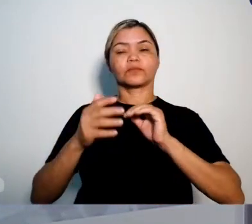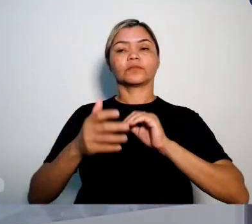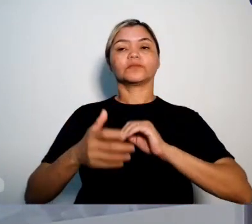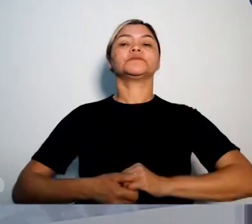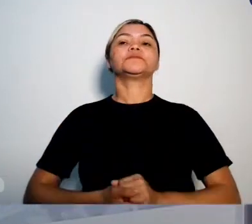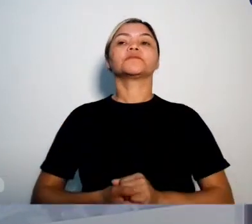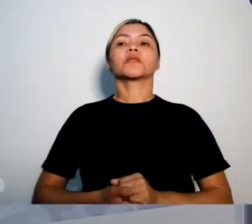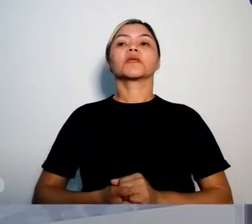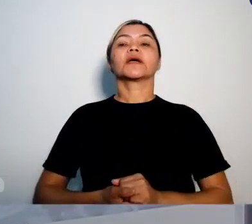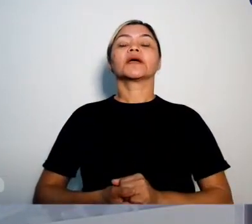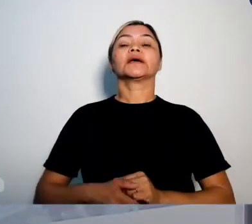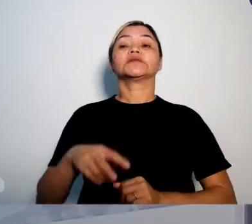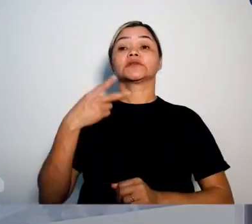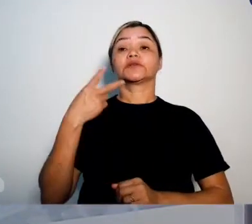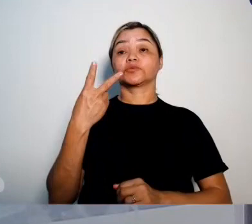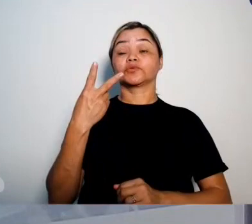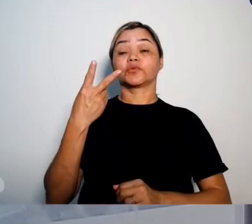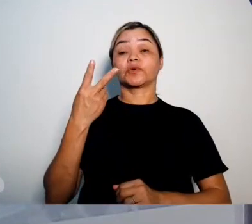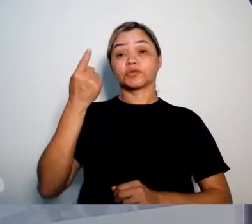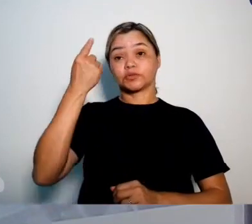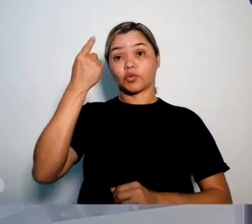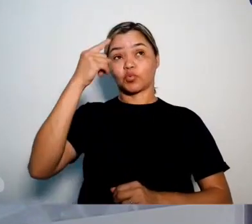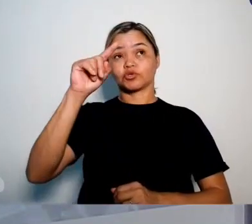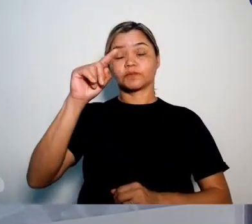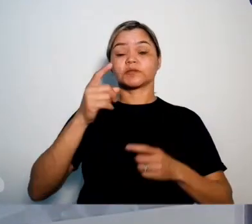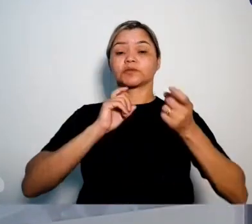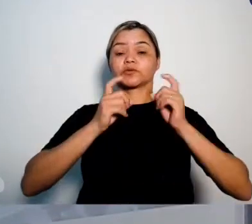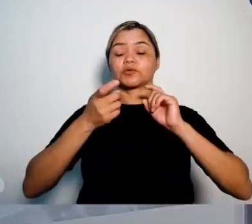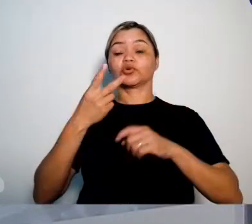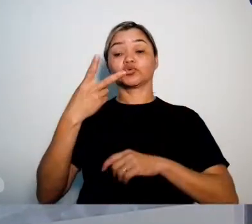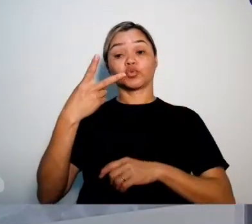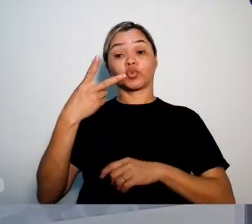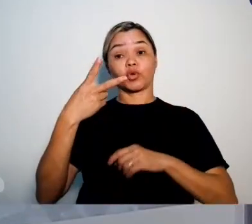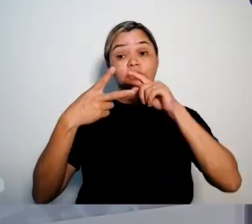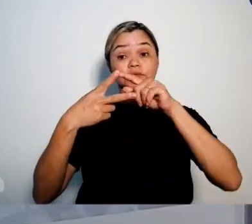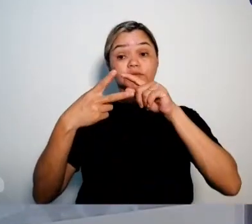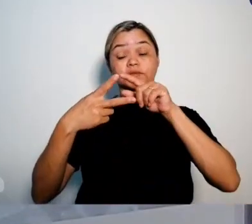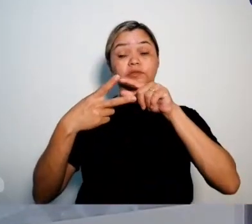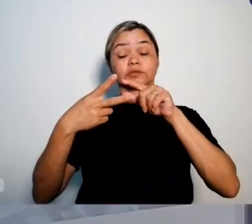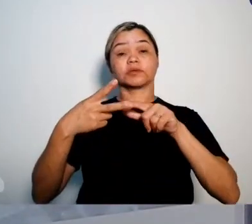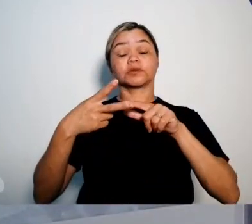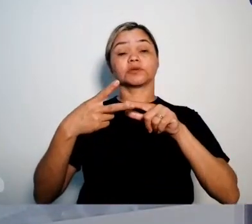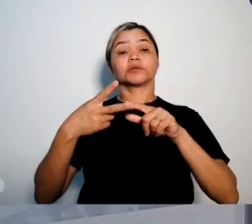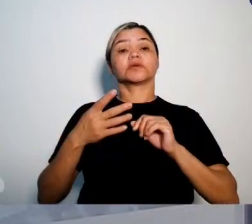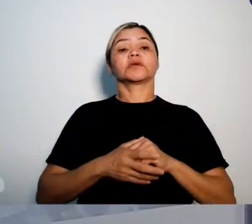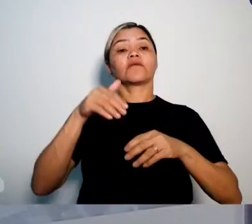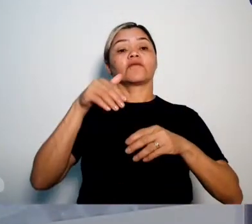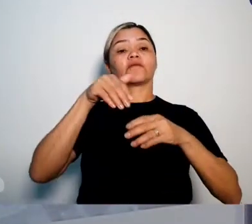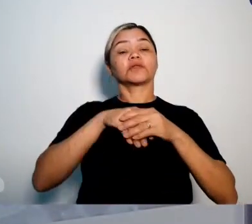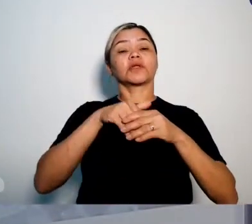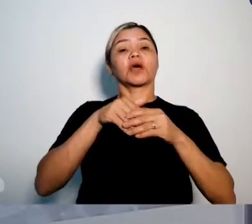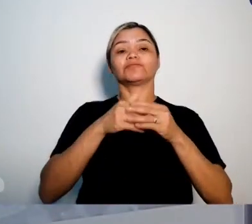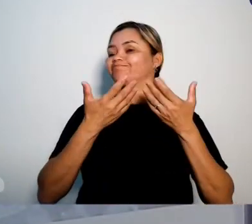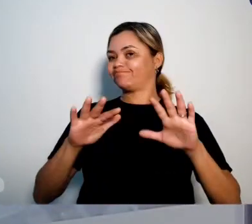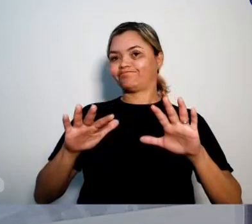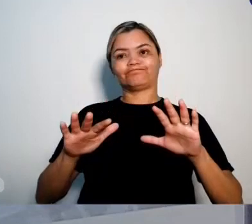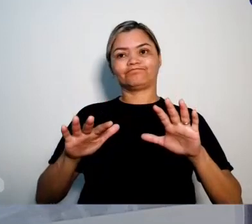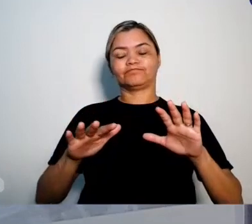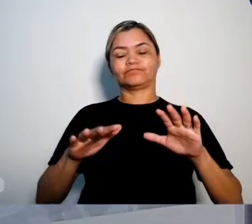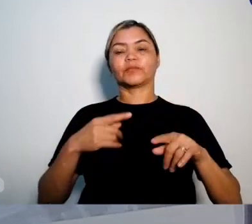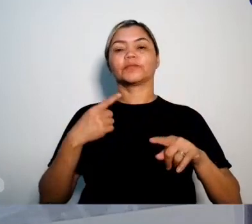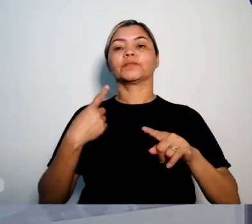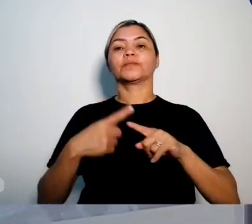sessões, eu tive dois requerimentos meu sendo votado contra, porque não